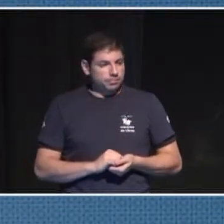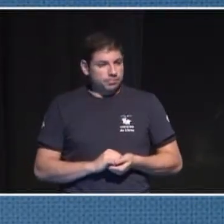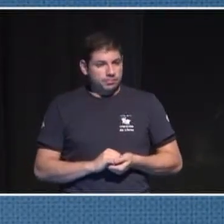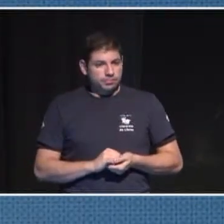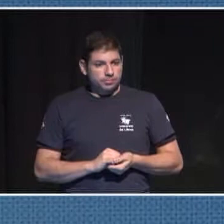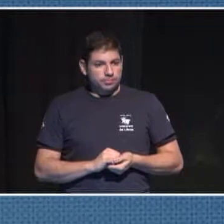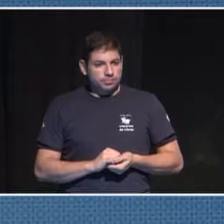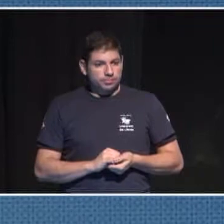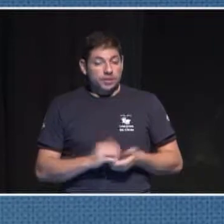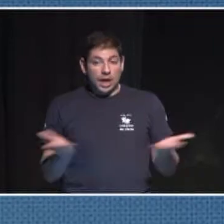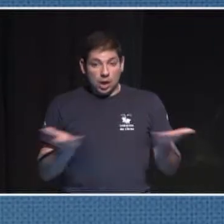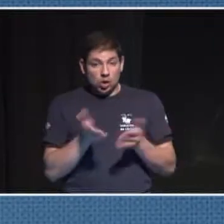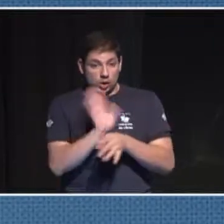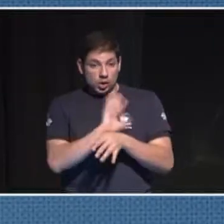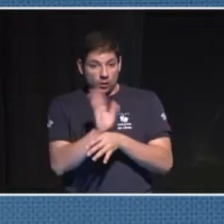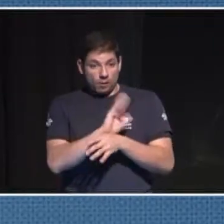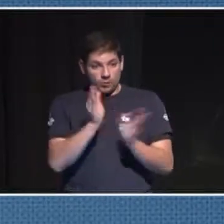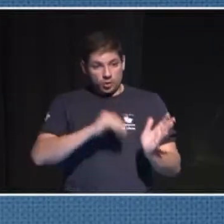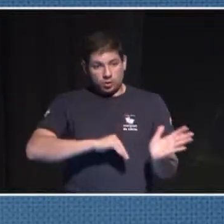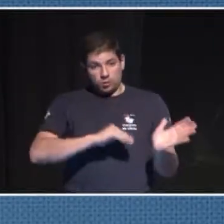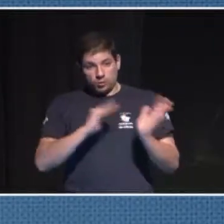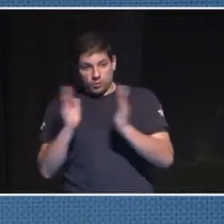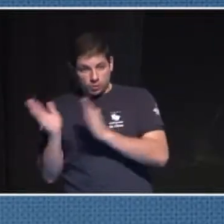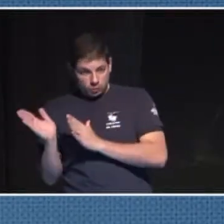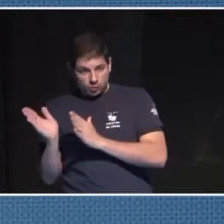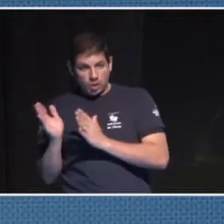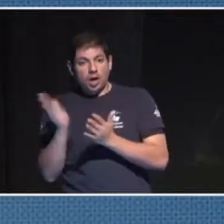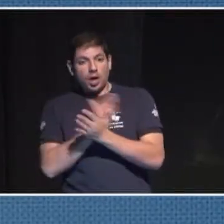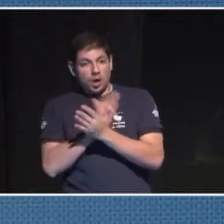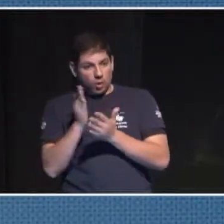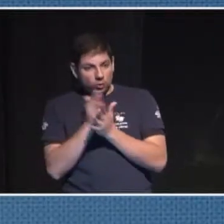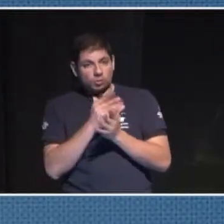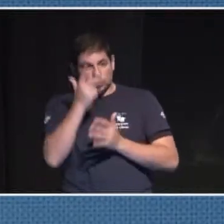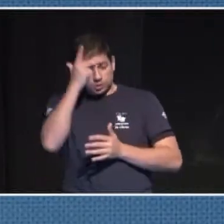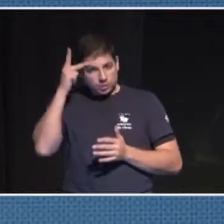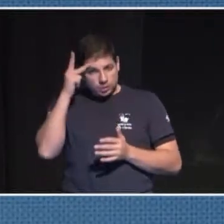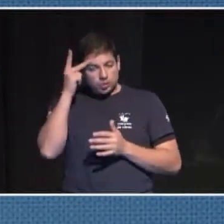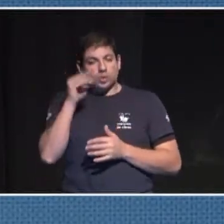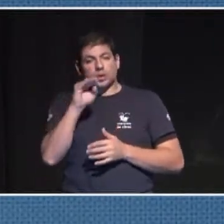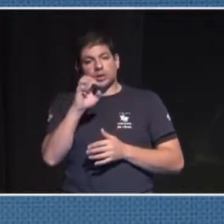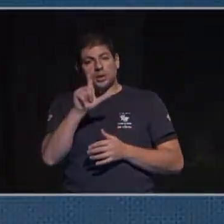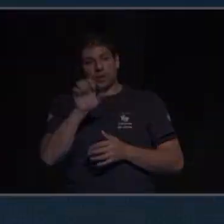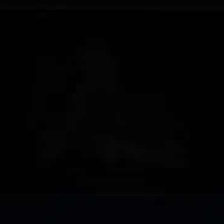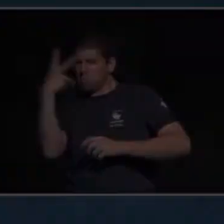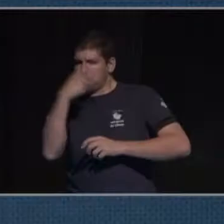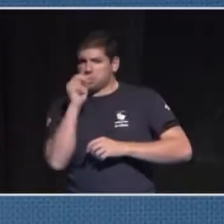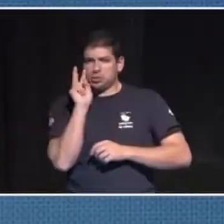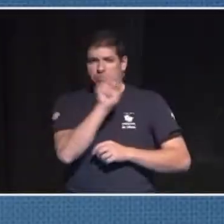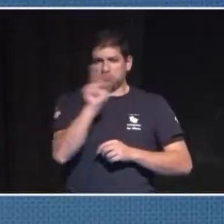Nós vamos ver um vídeo com os pacientes com esclerose sistêmica.